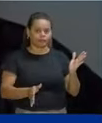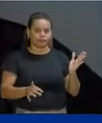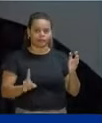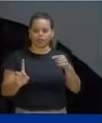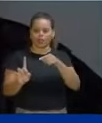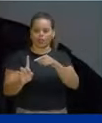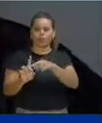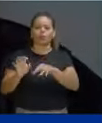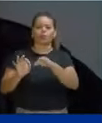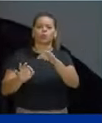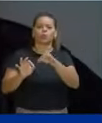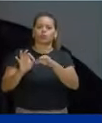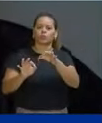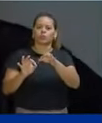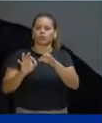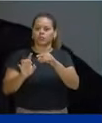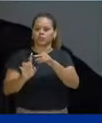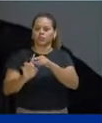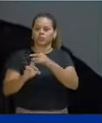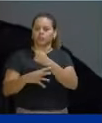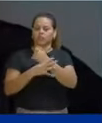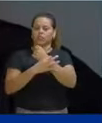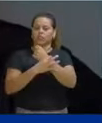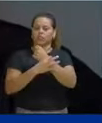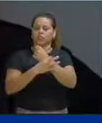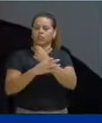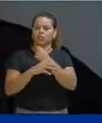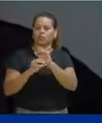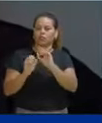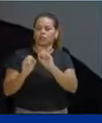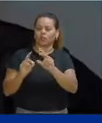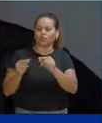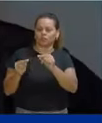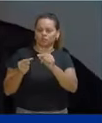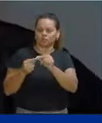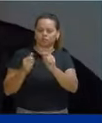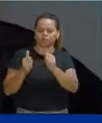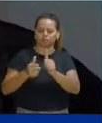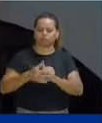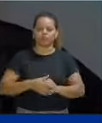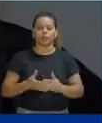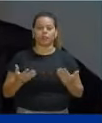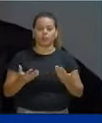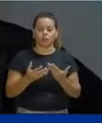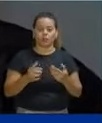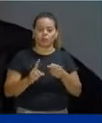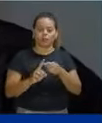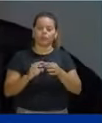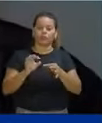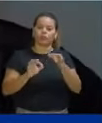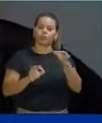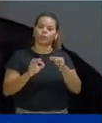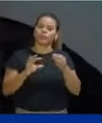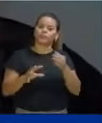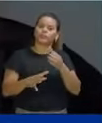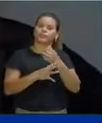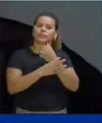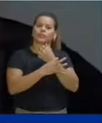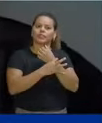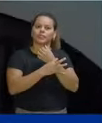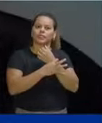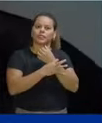não julga. Então, haverá o juiz eleitoral que cuidar do núcleo de garantia,